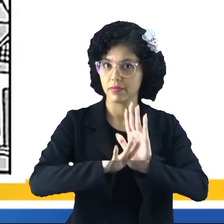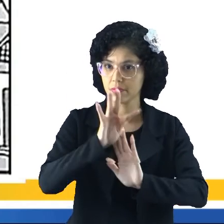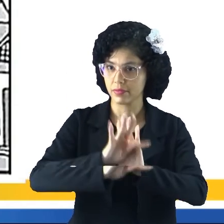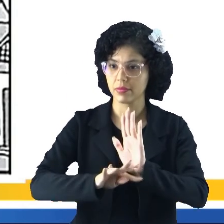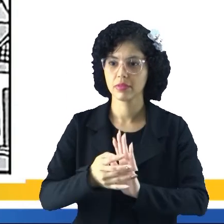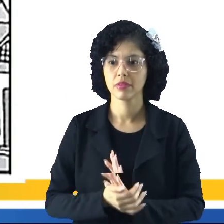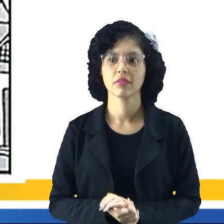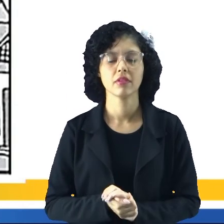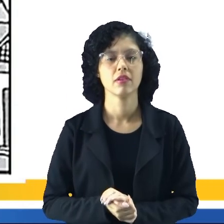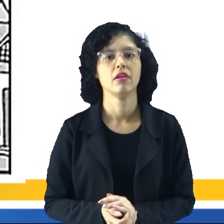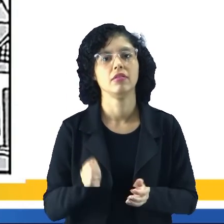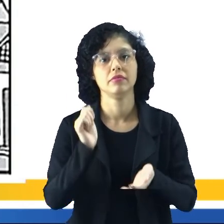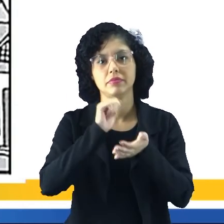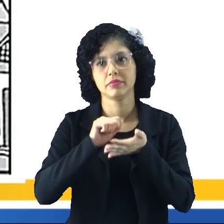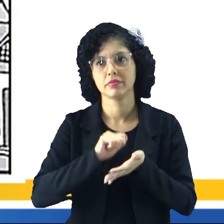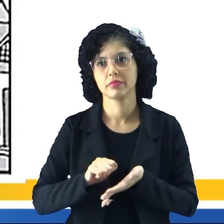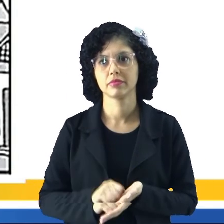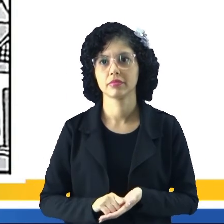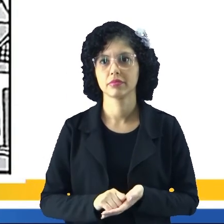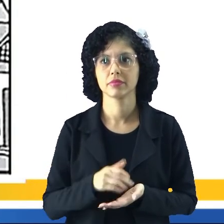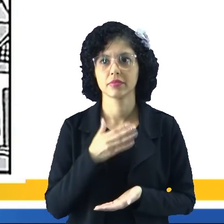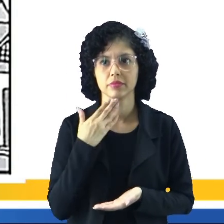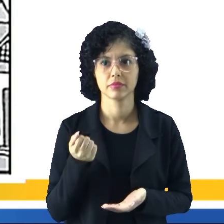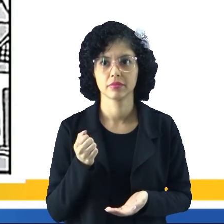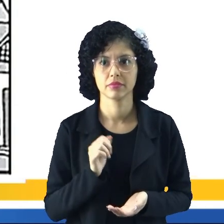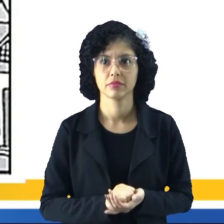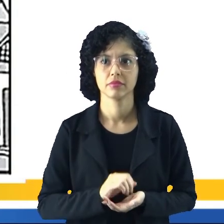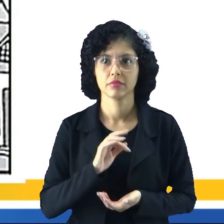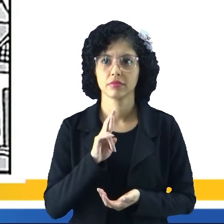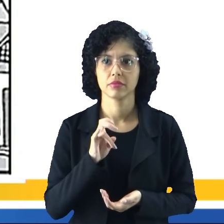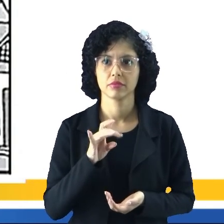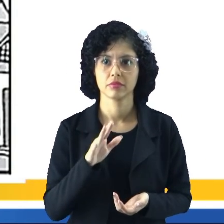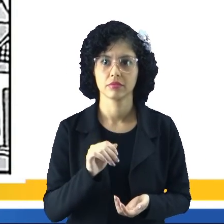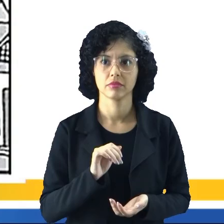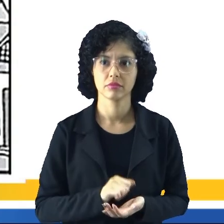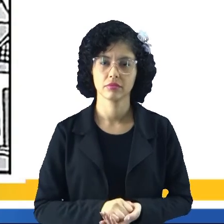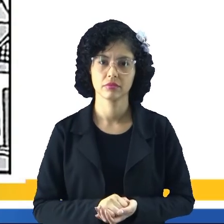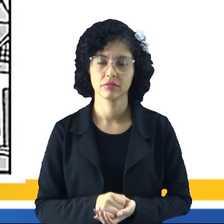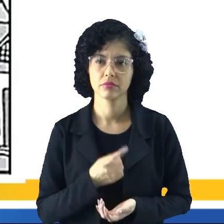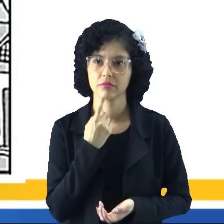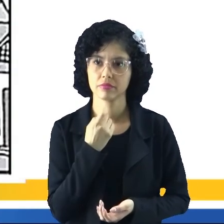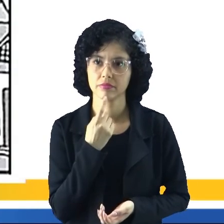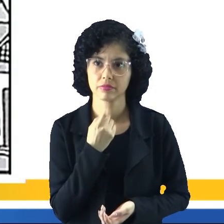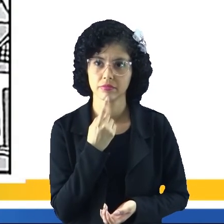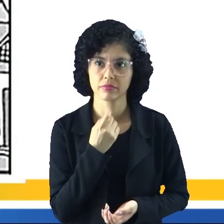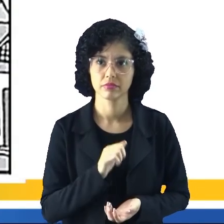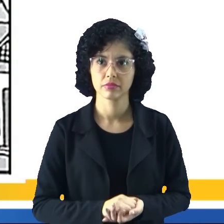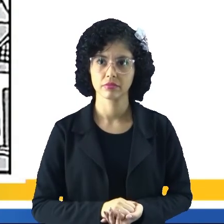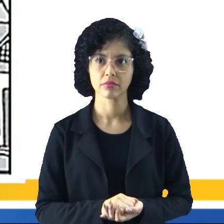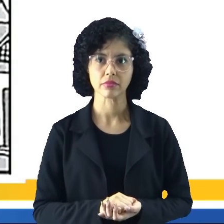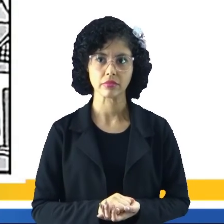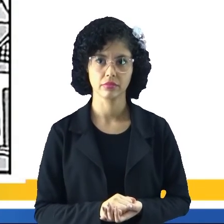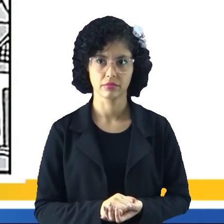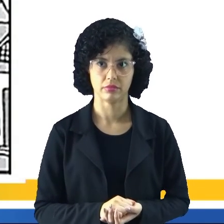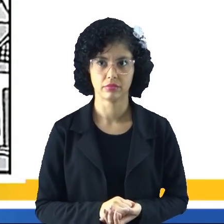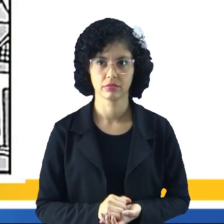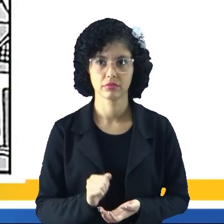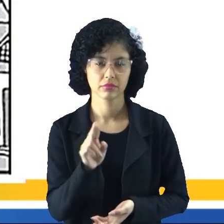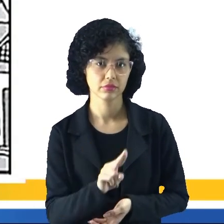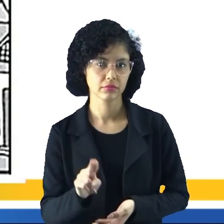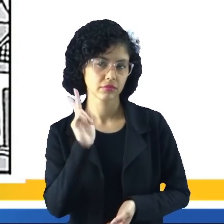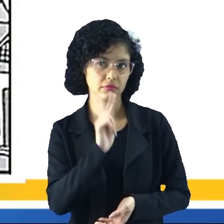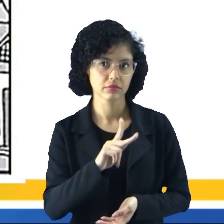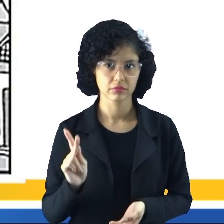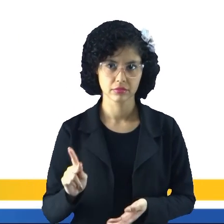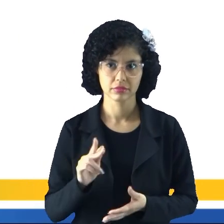né? E ela marca tudinho, corrige aí a ortografia, marcando na cor vermelha, que é a cor de correção geralmente utilizada para os professores.